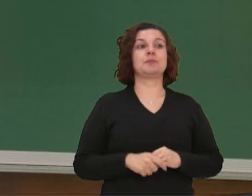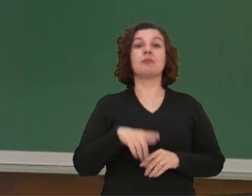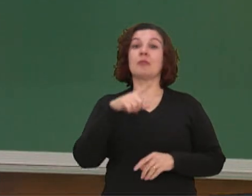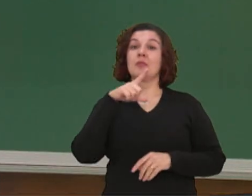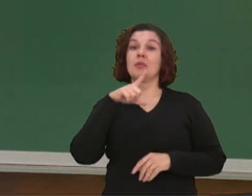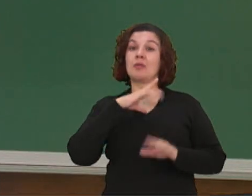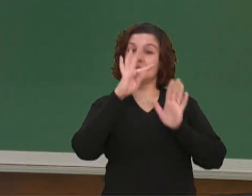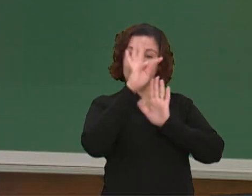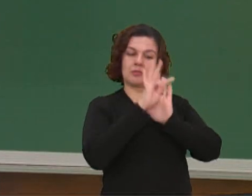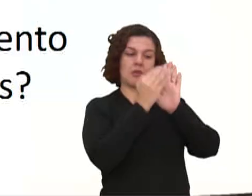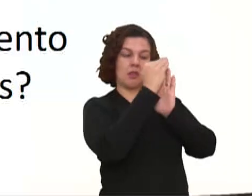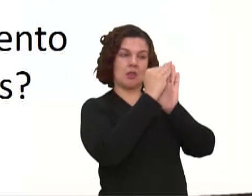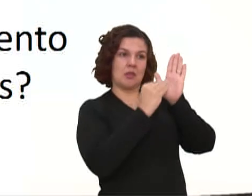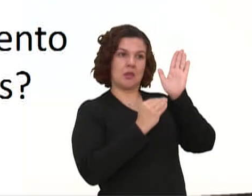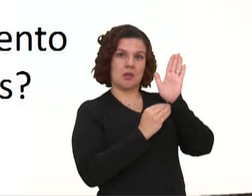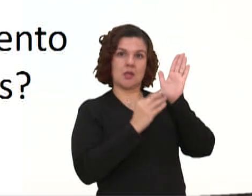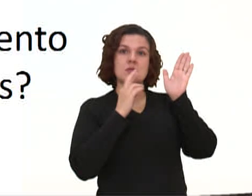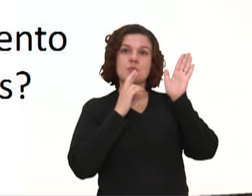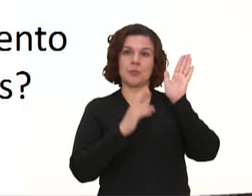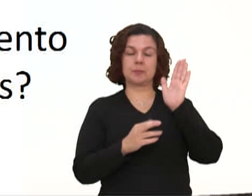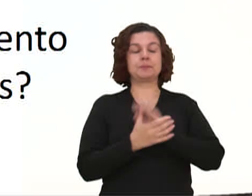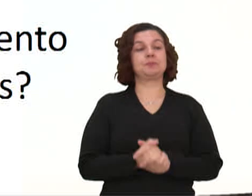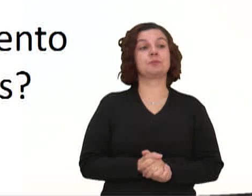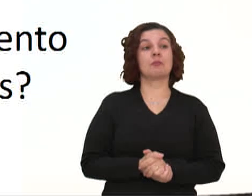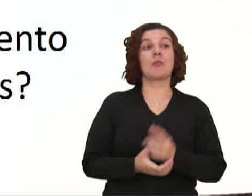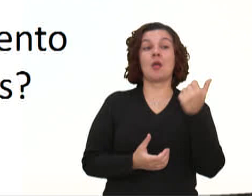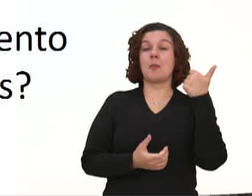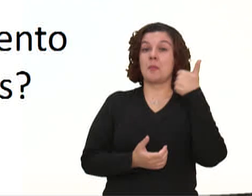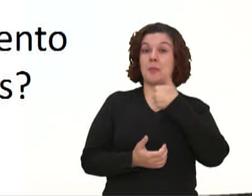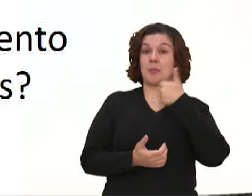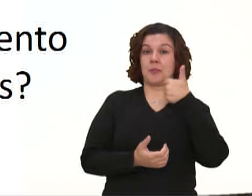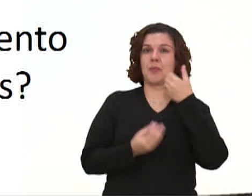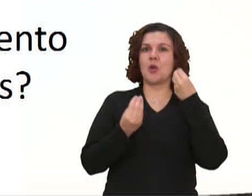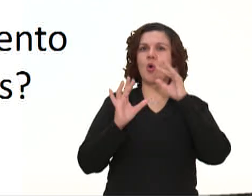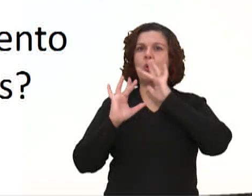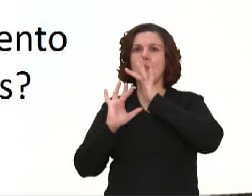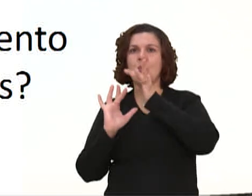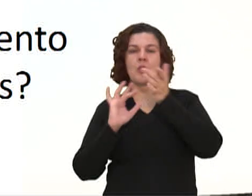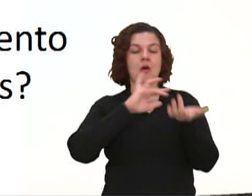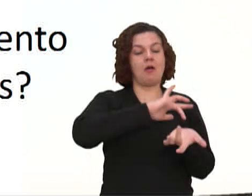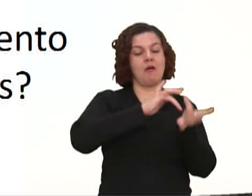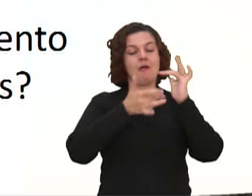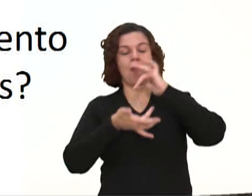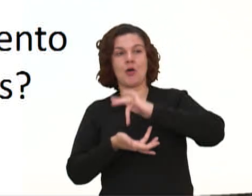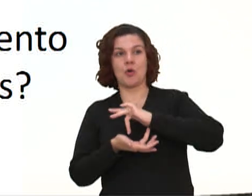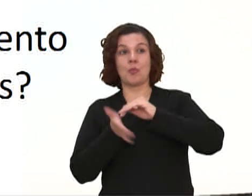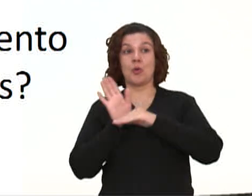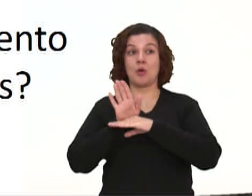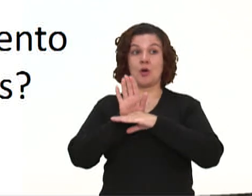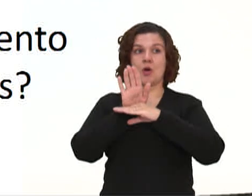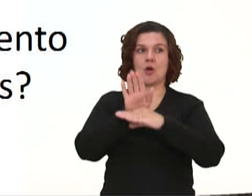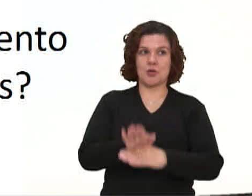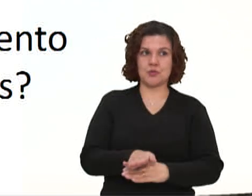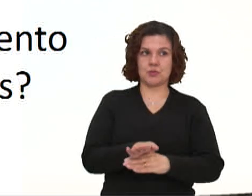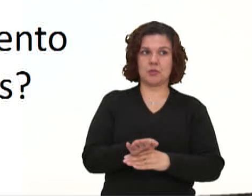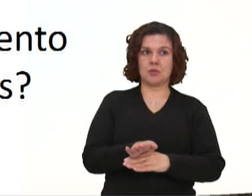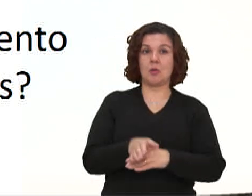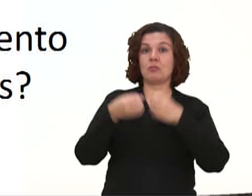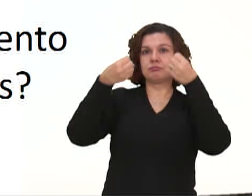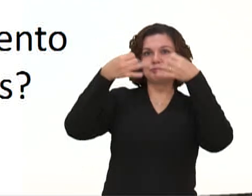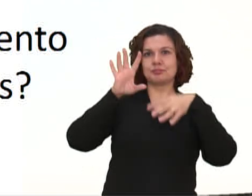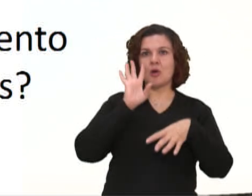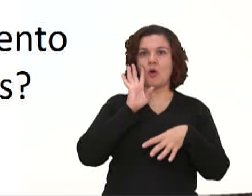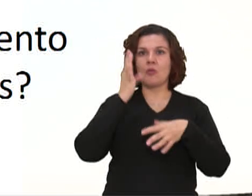para respondê-las, certo? Então, a questão número 1. Como a globalização contribuiu para a ocorrência de situações como a descrita no